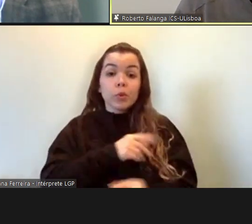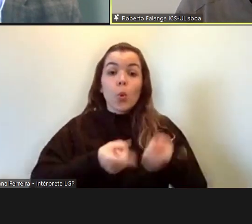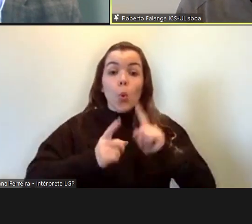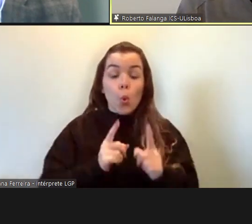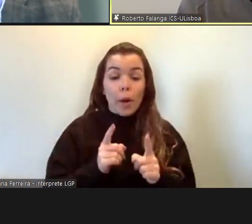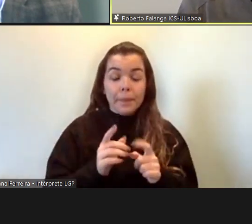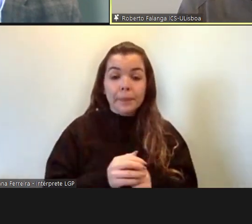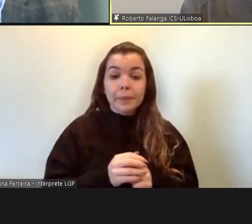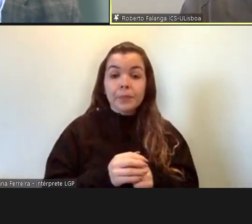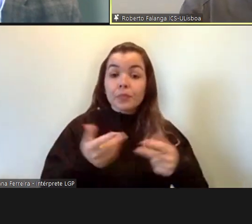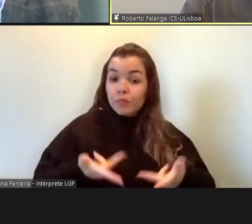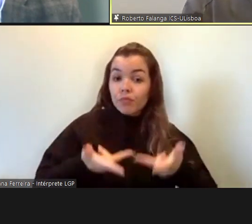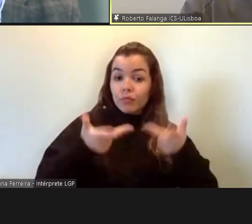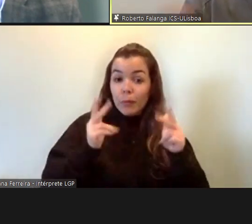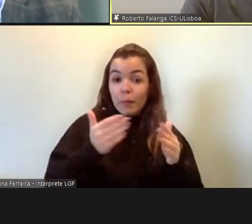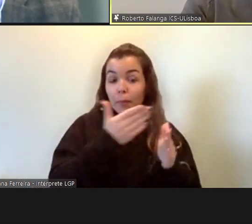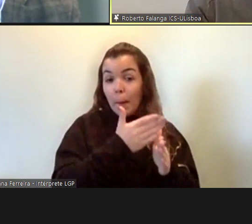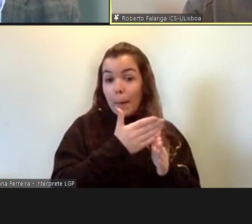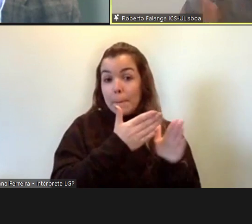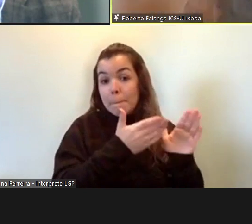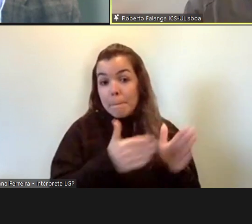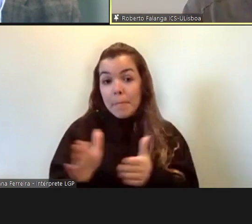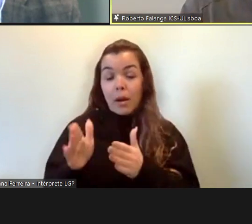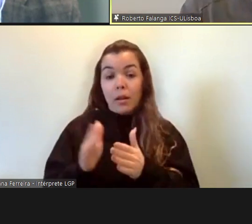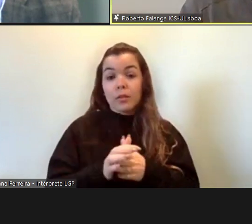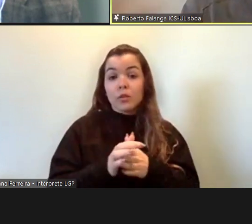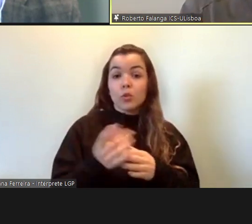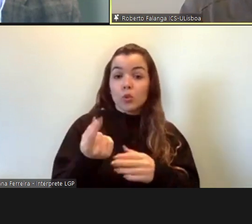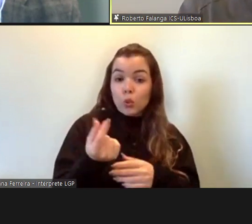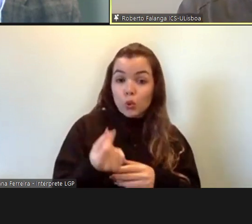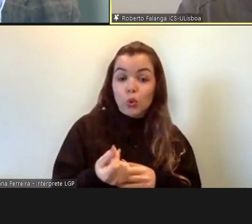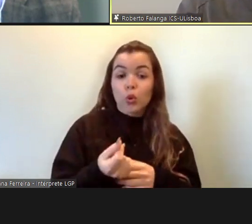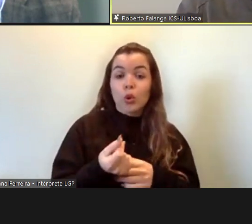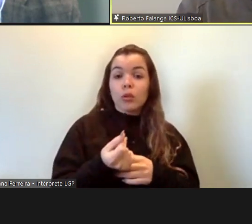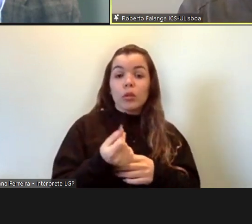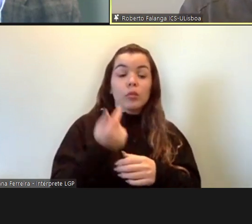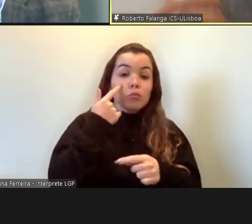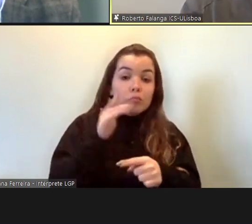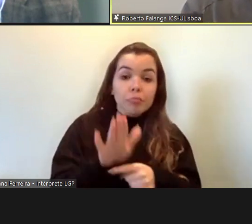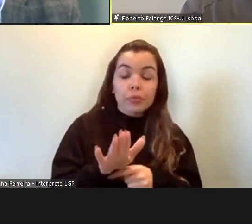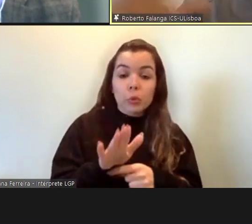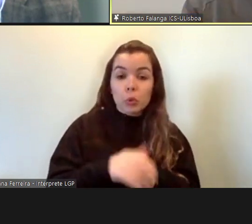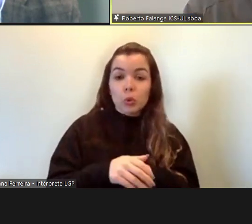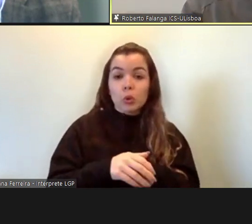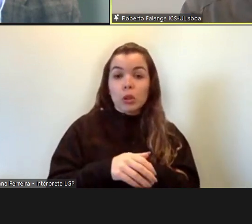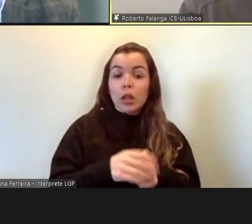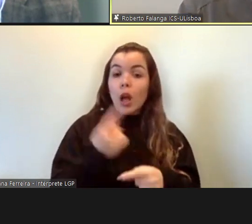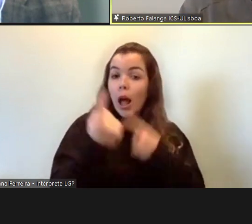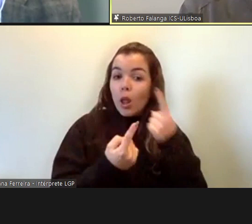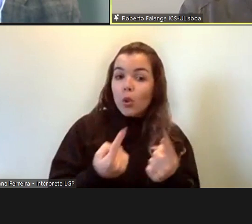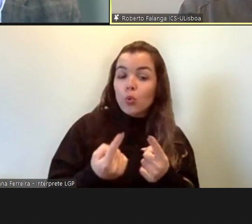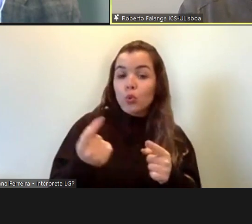do orçamento, no caso municipal, mas pode ser também o orçamento de uma entidade regional ou também